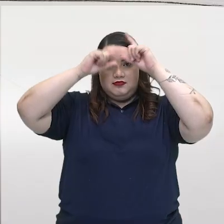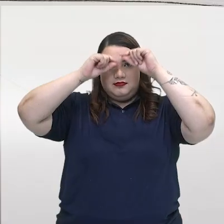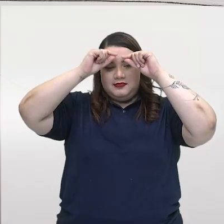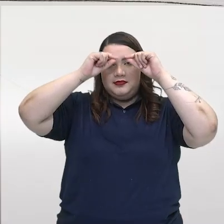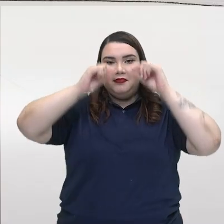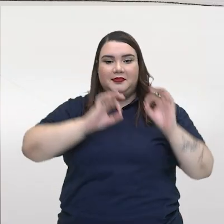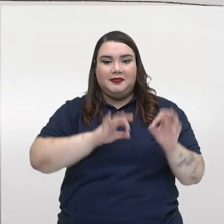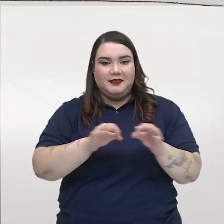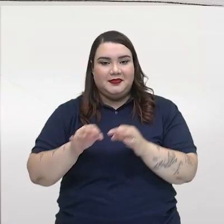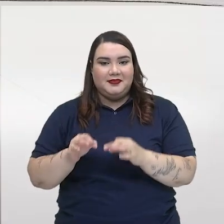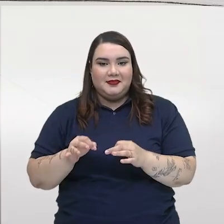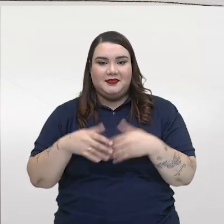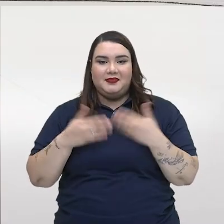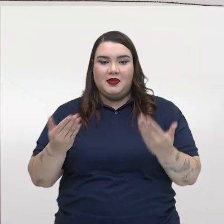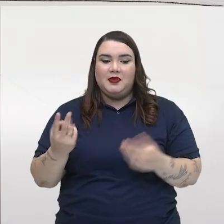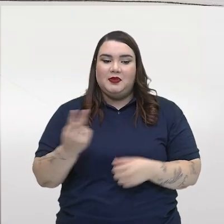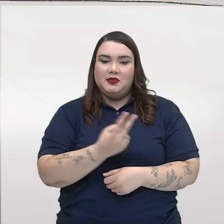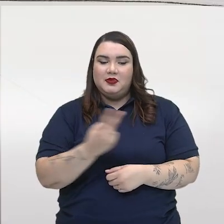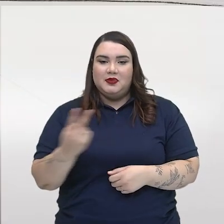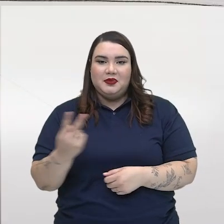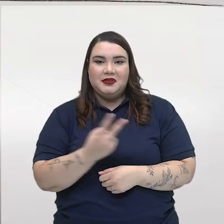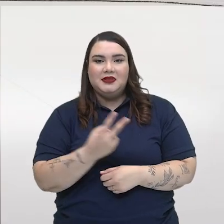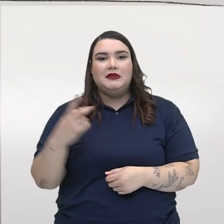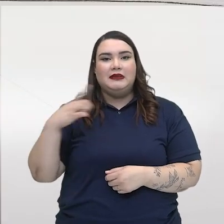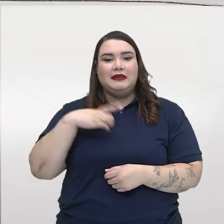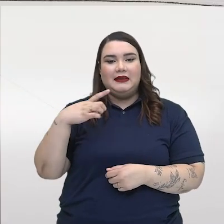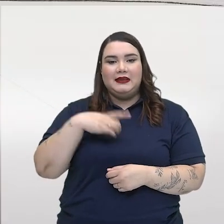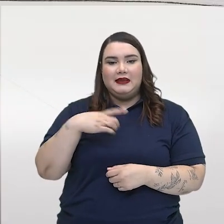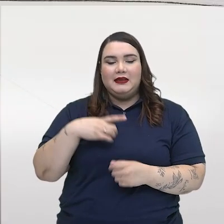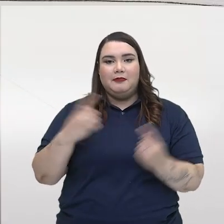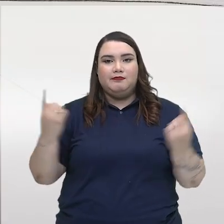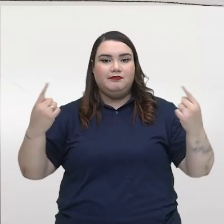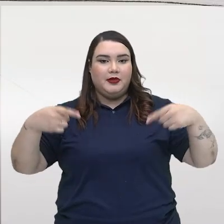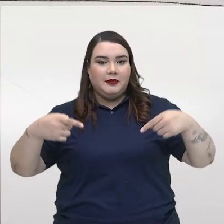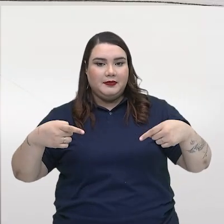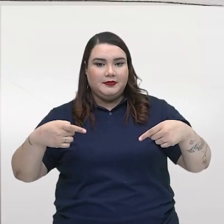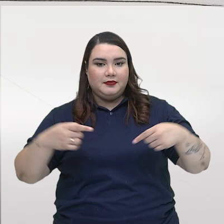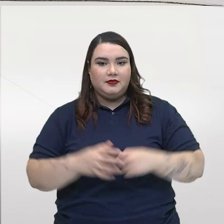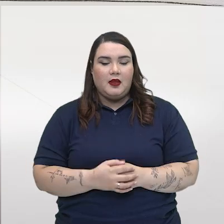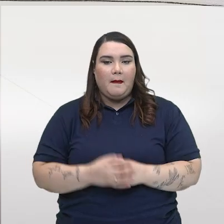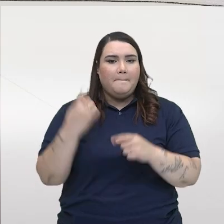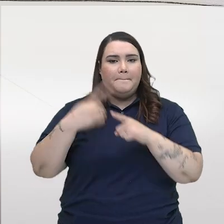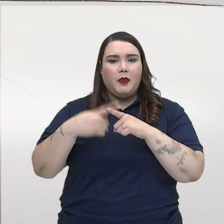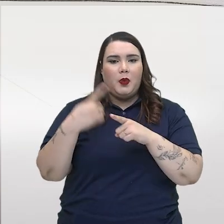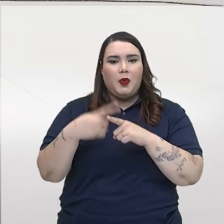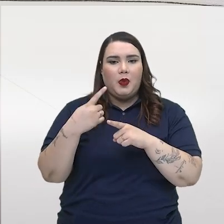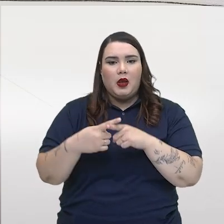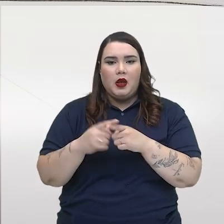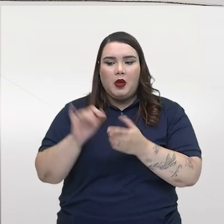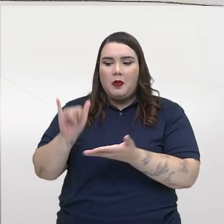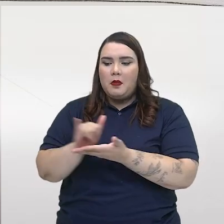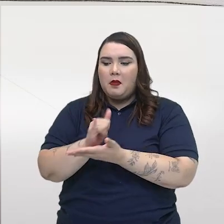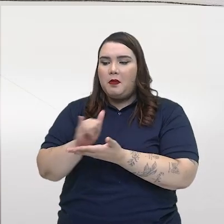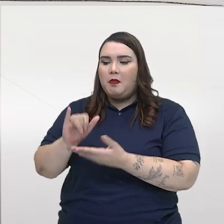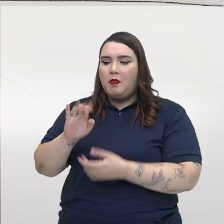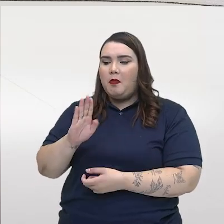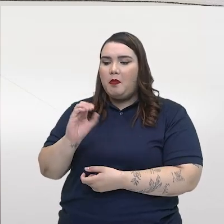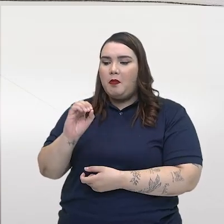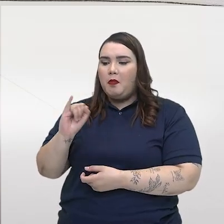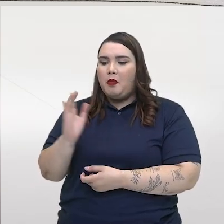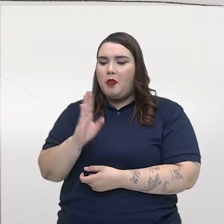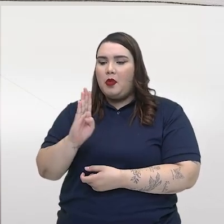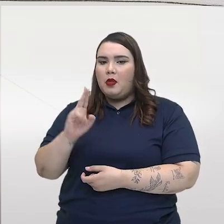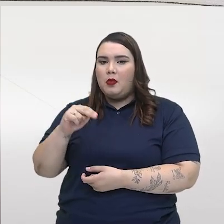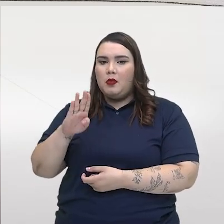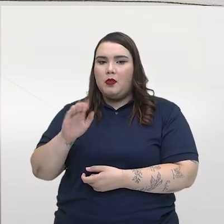eles fazem aí essas competições. E por que o boi bumbá é uma dança regional? Porque ela representa a